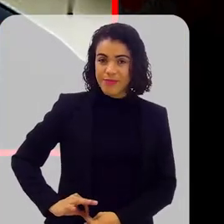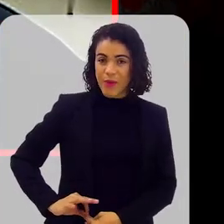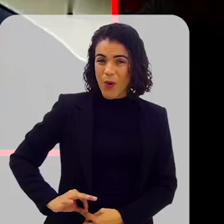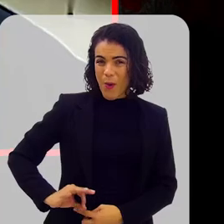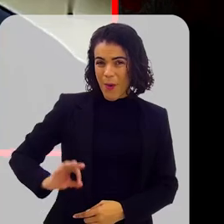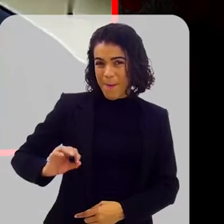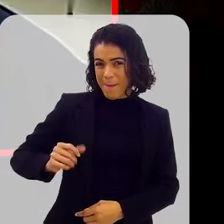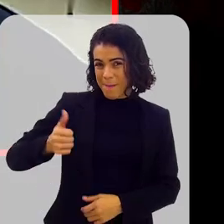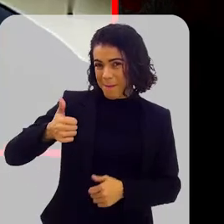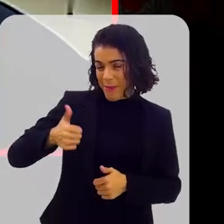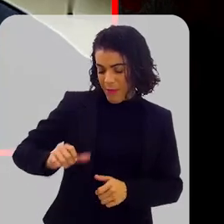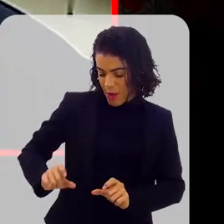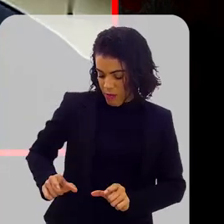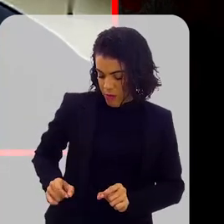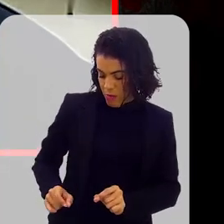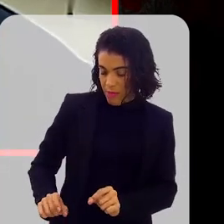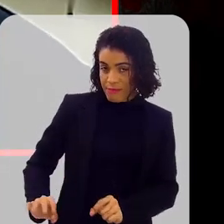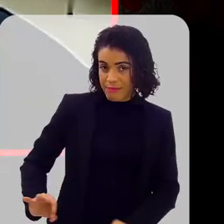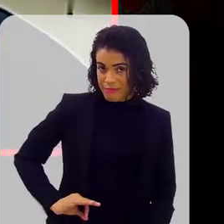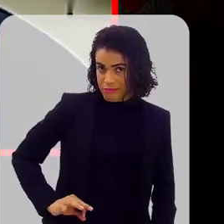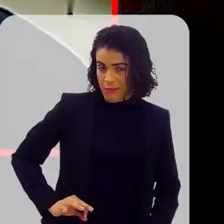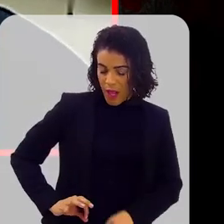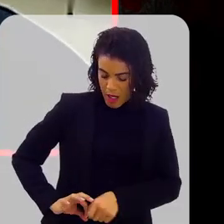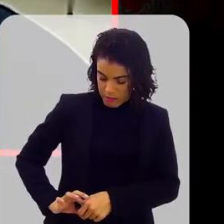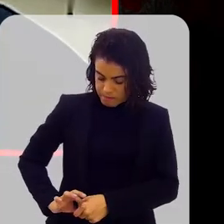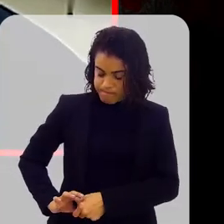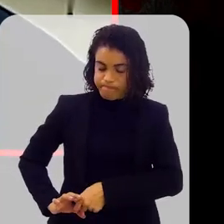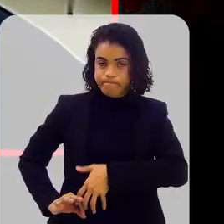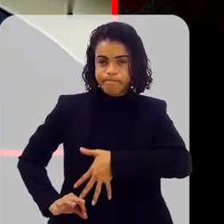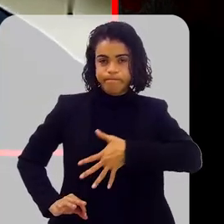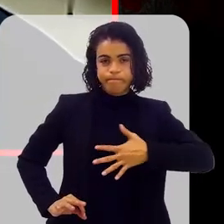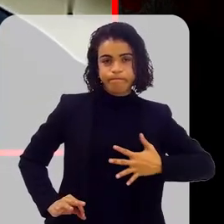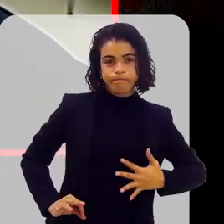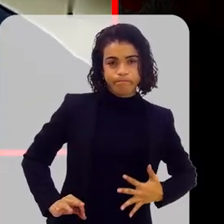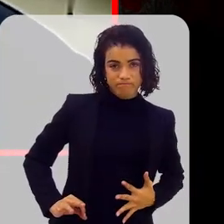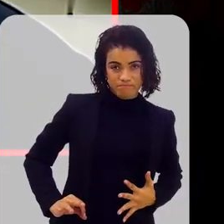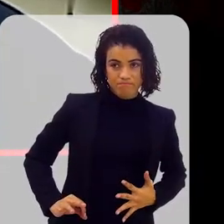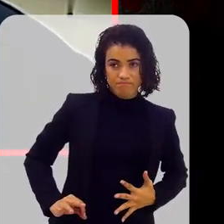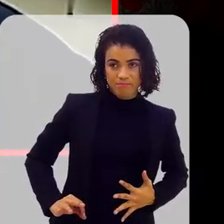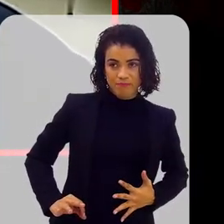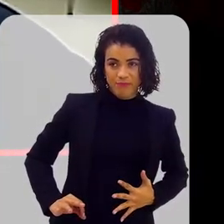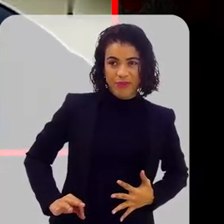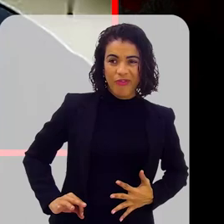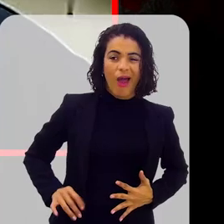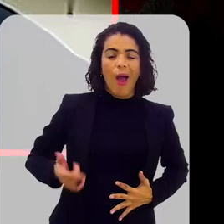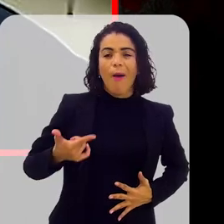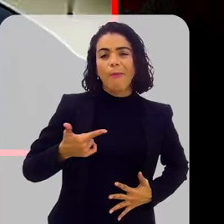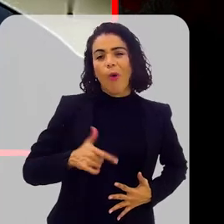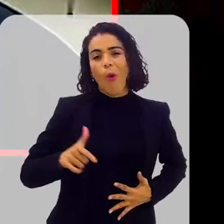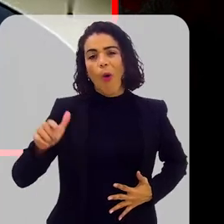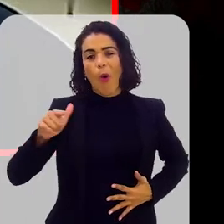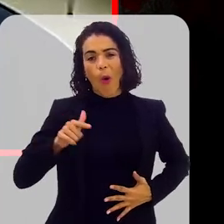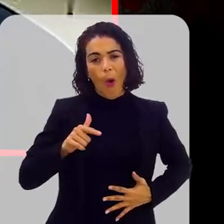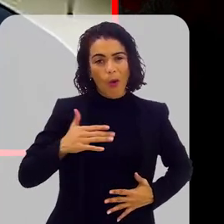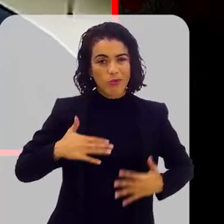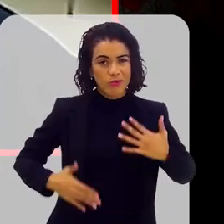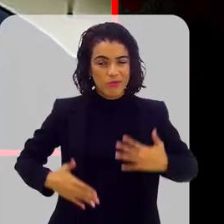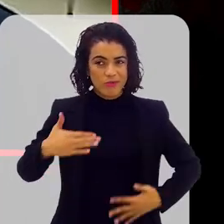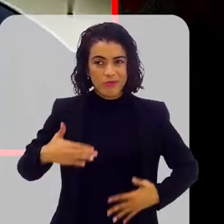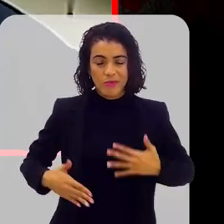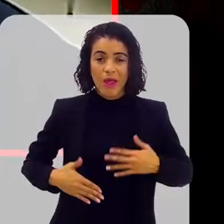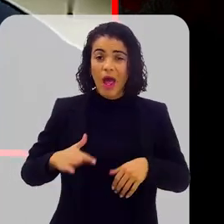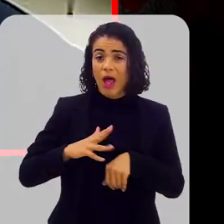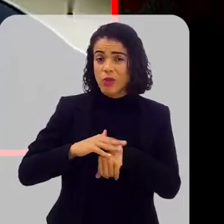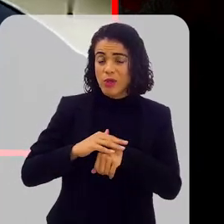no intestino. Esse tumor primário ele tem uma chance maior de ter metástase associada, que é a doença que sai da região do intestino e vai para outro